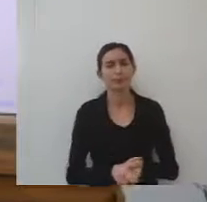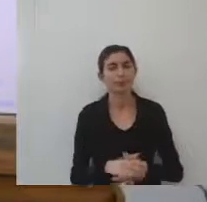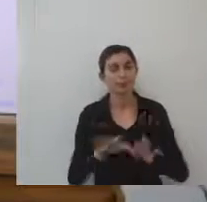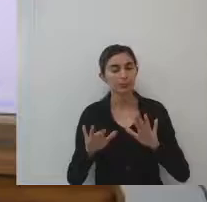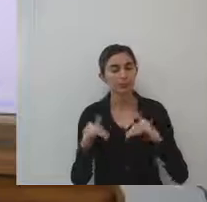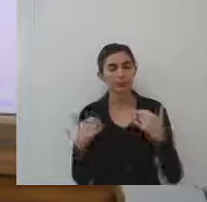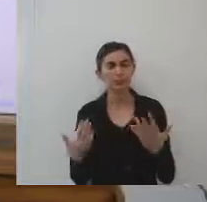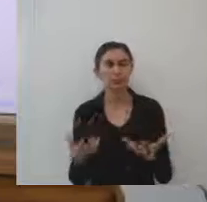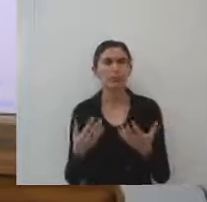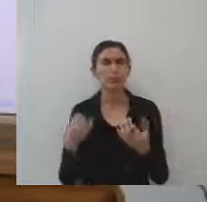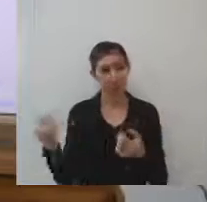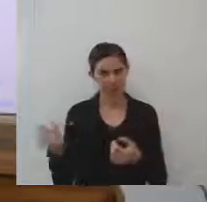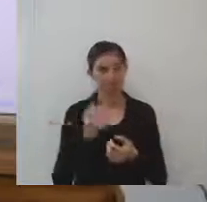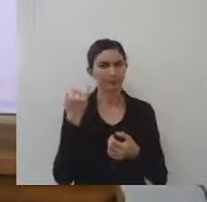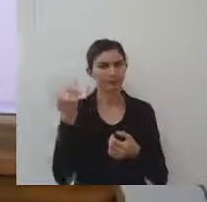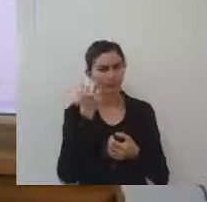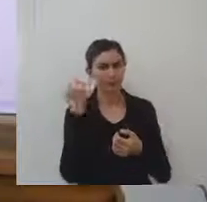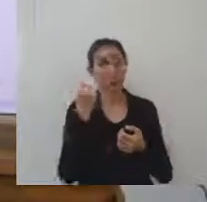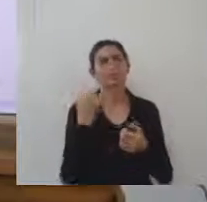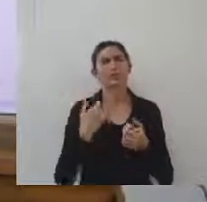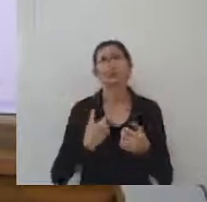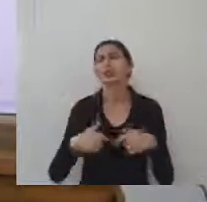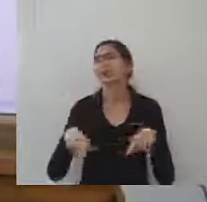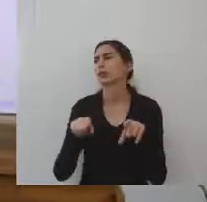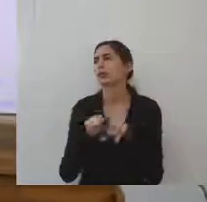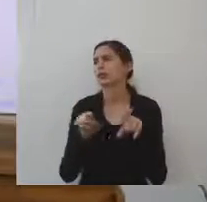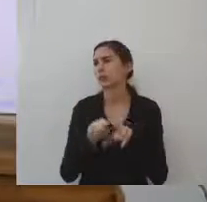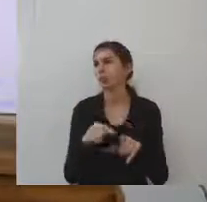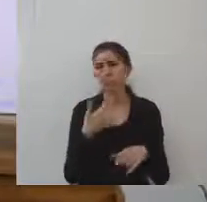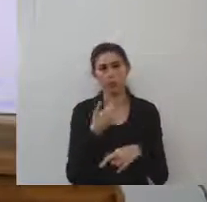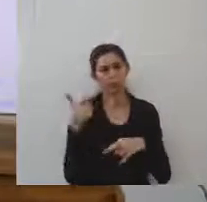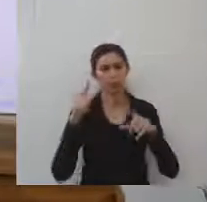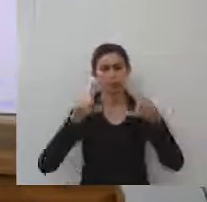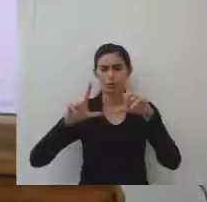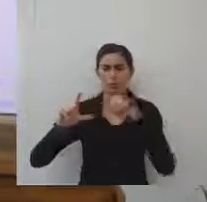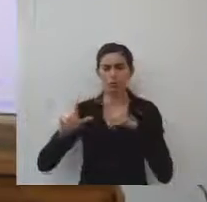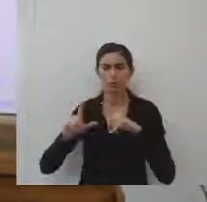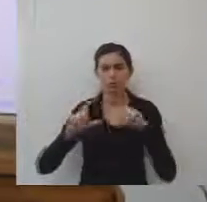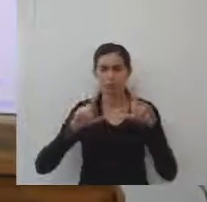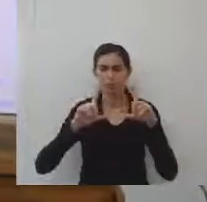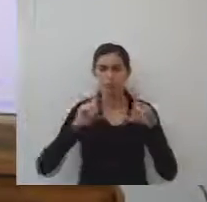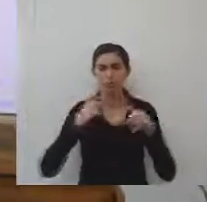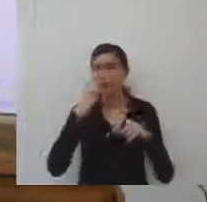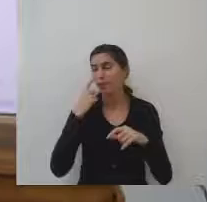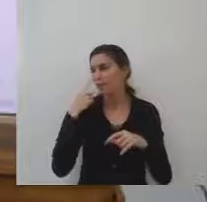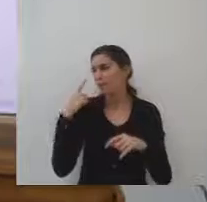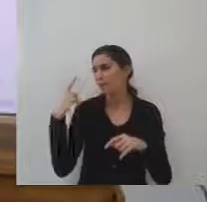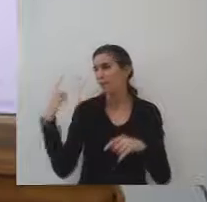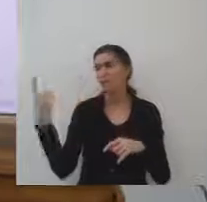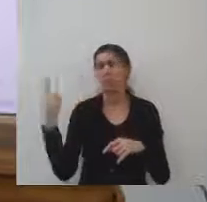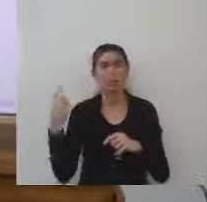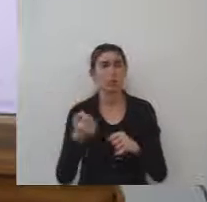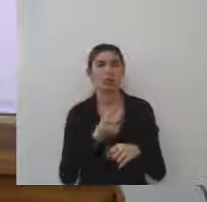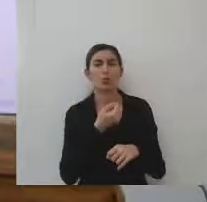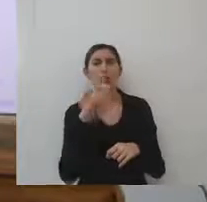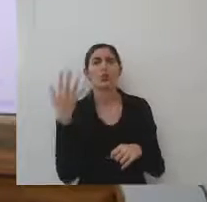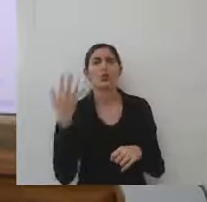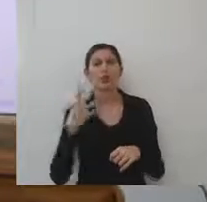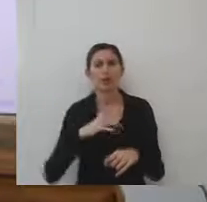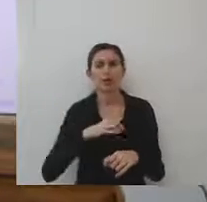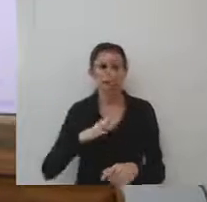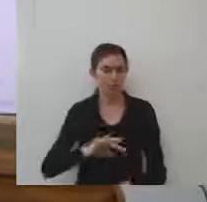Então, muito bem importante, né? A gente também tem outra figura, vê que o quanto ele tem